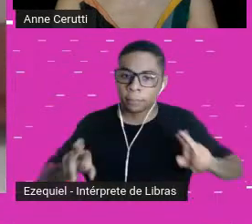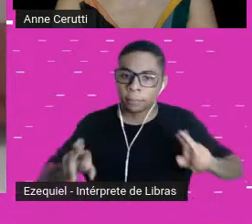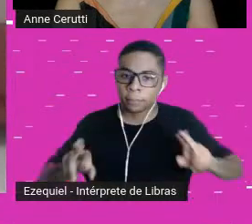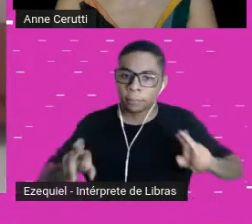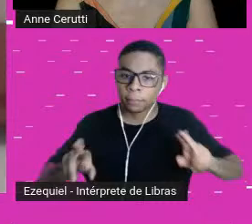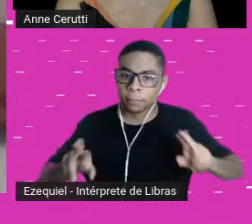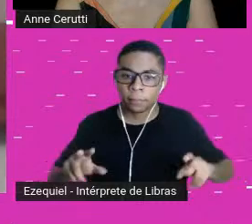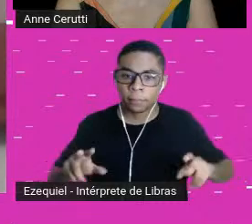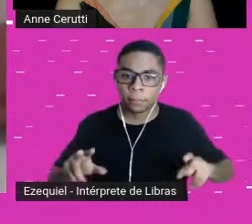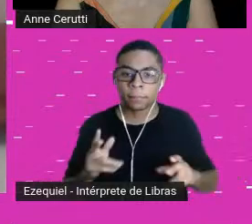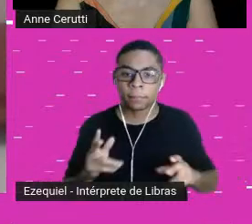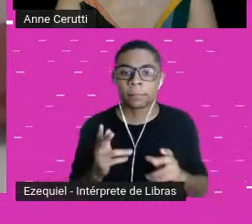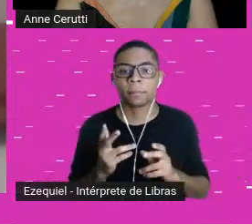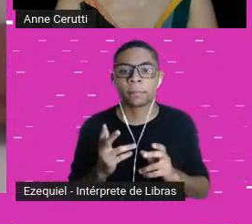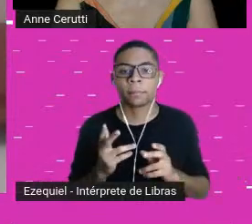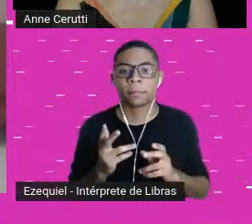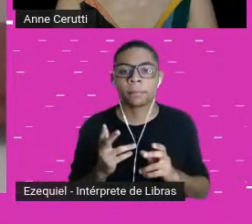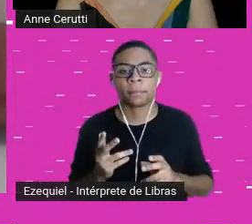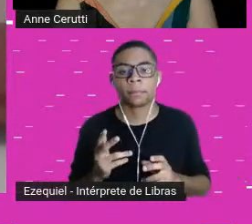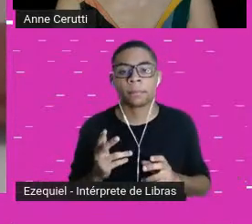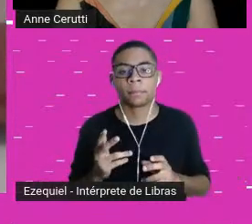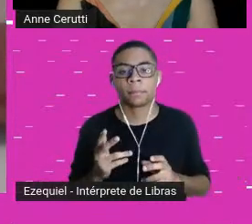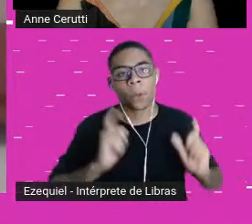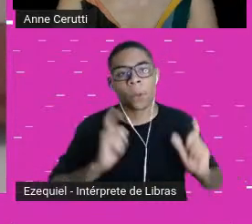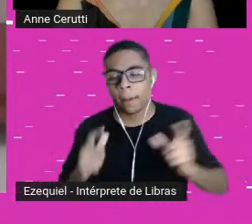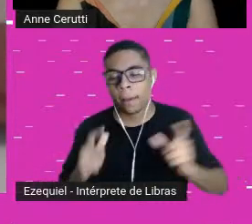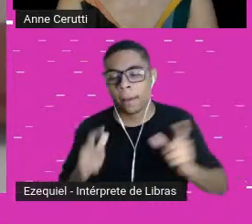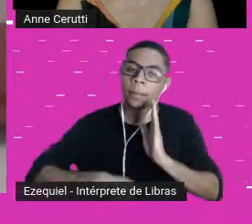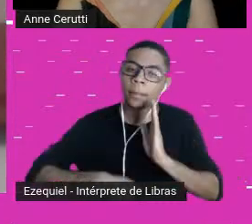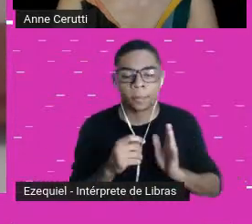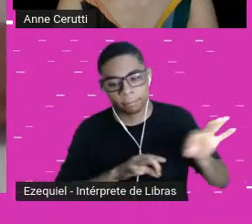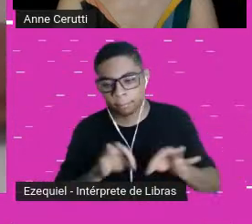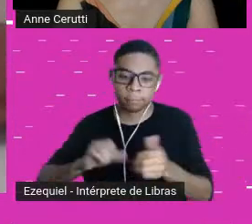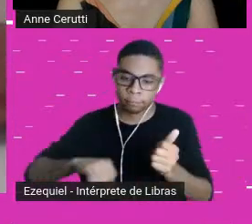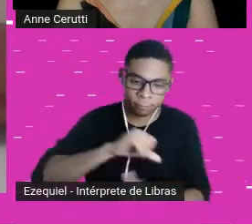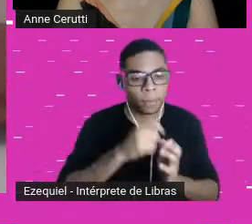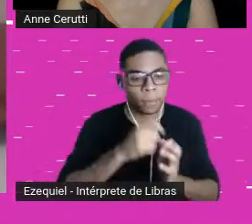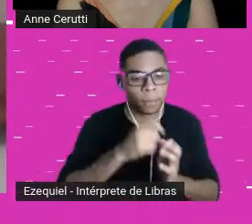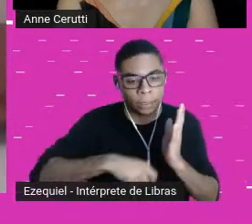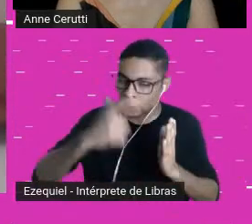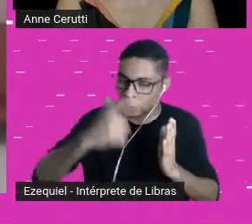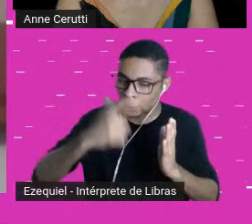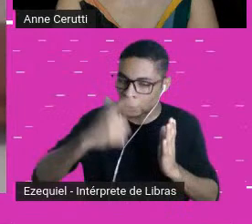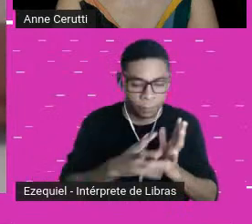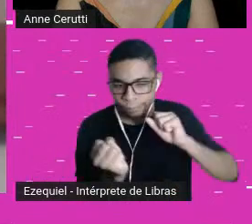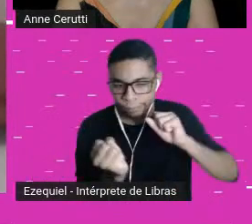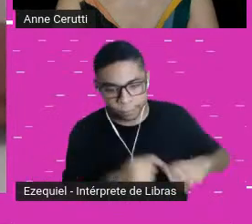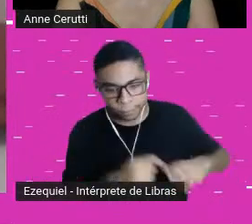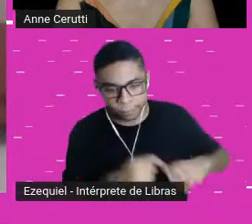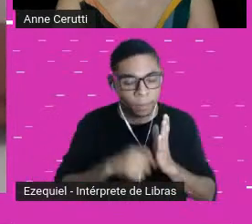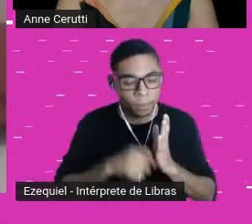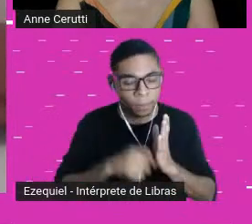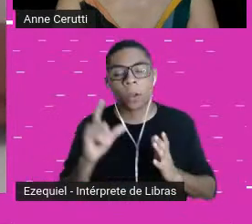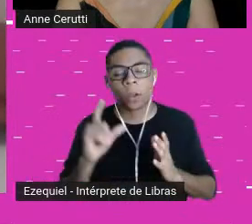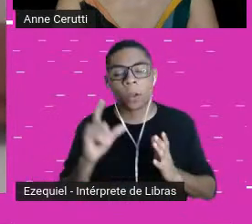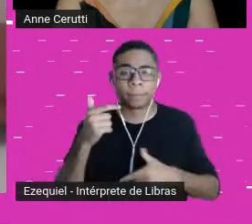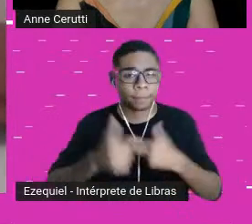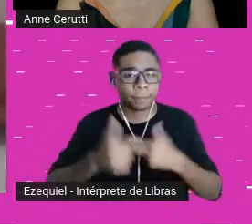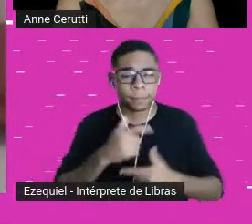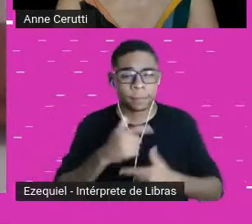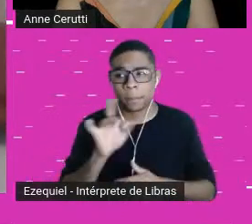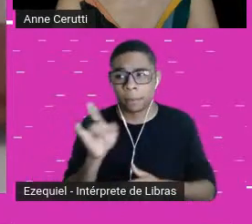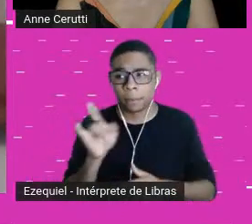Isso realmente foi intenso o trabalho, mas eu acho que a função do mensageiro, que é trazer